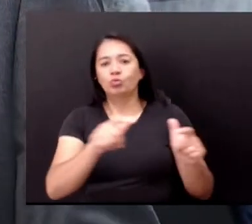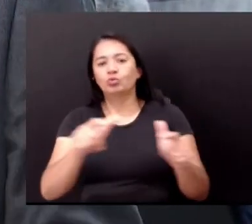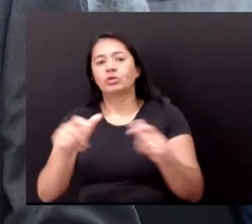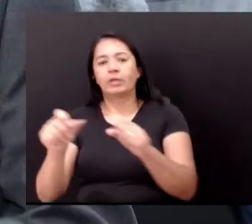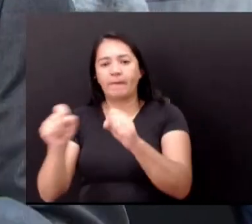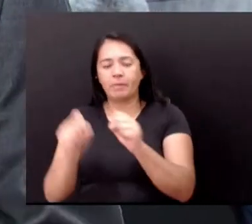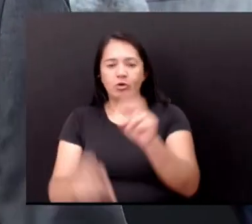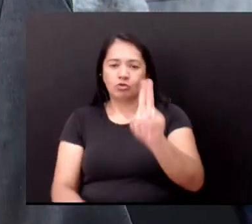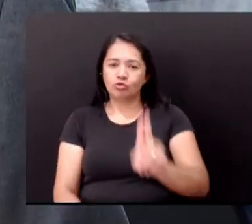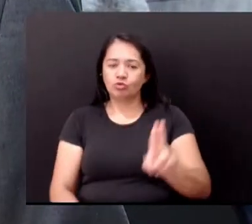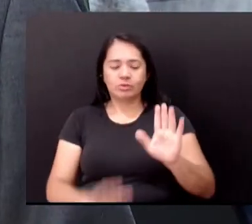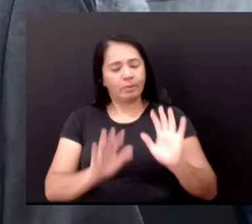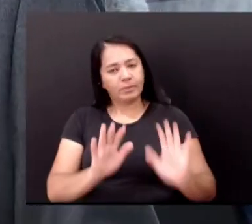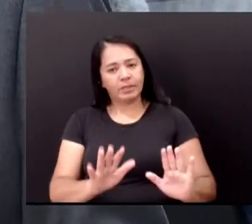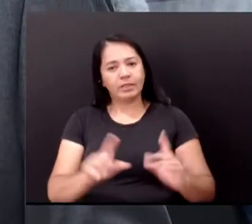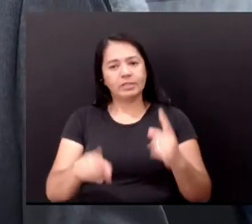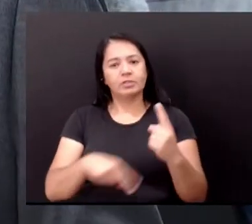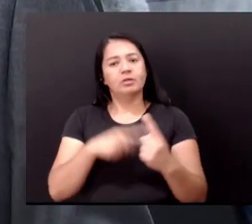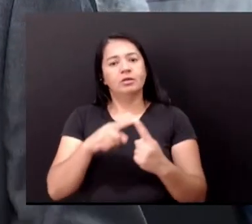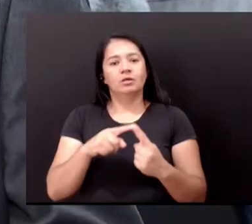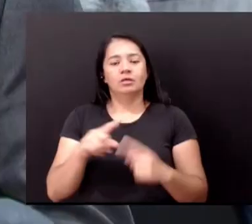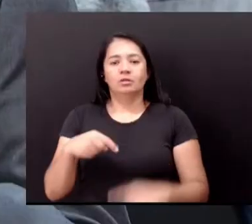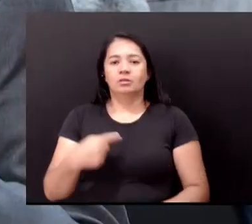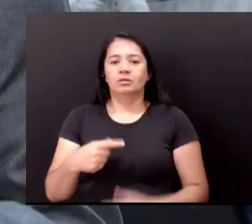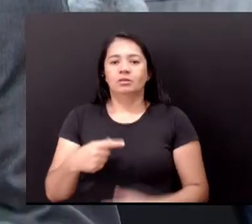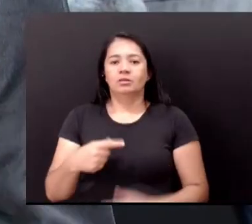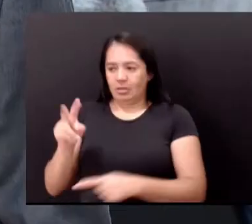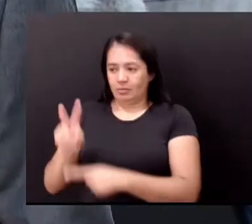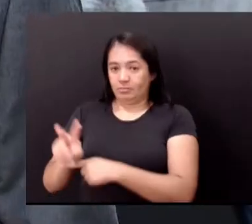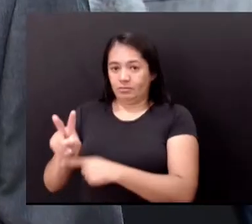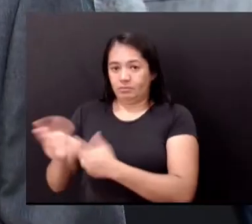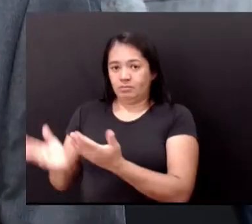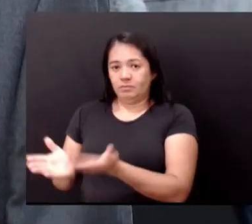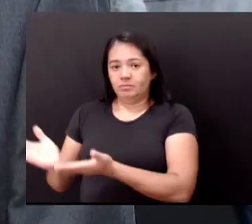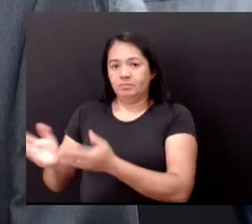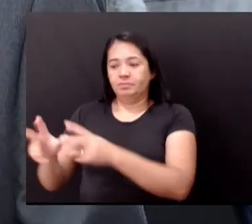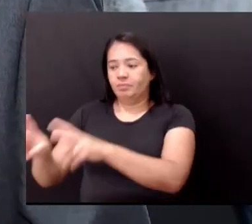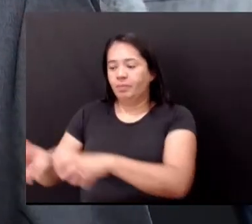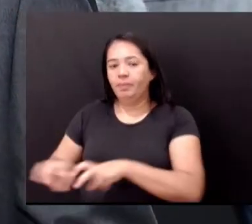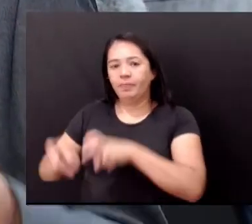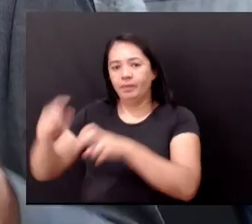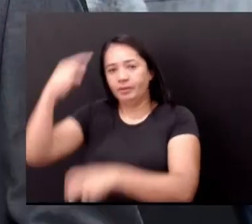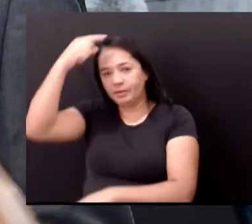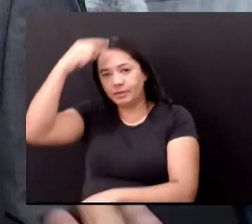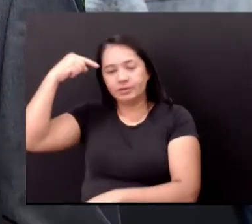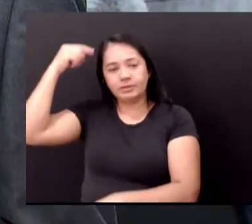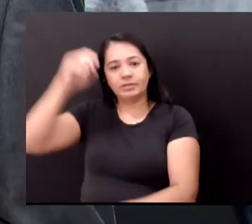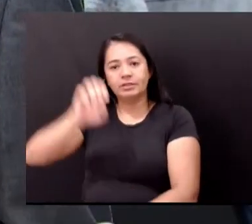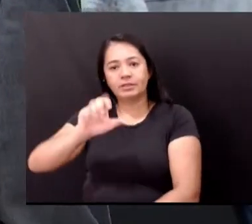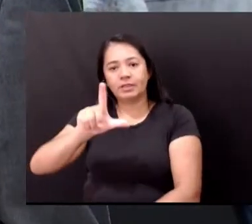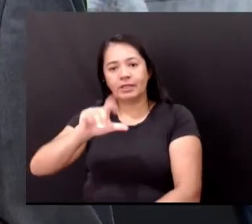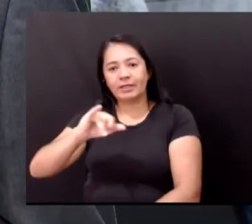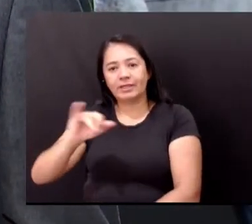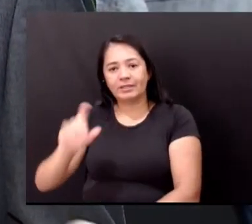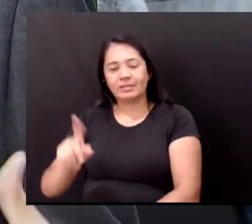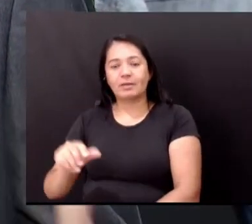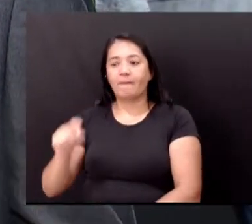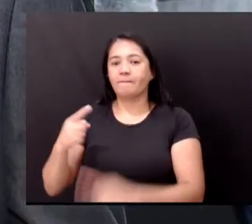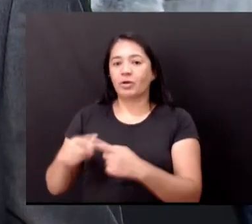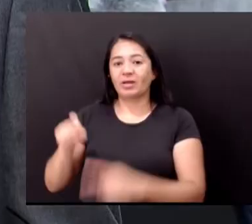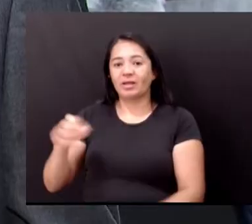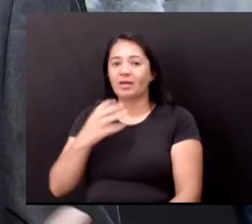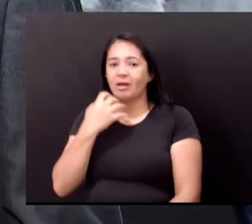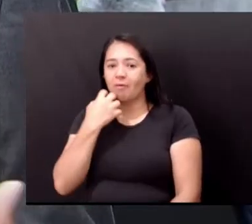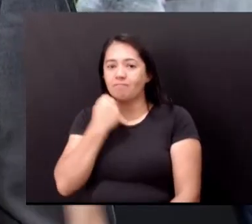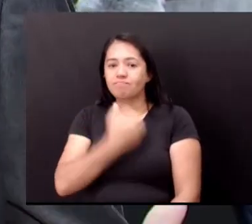isso. Nós precisamos preservar a Fazenda Santa Elisa pelo patrimônio que ali existe e por razões também ambientais